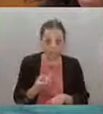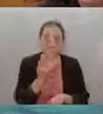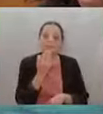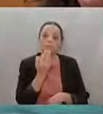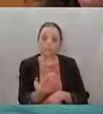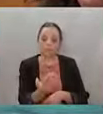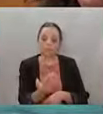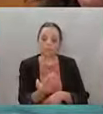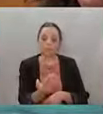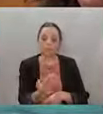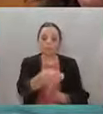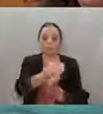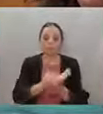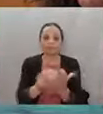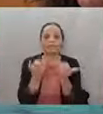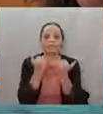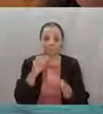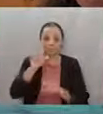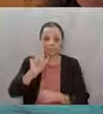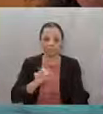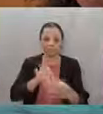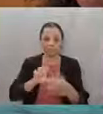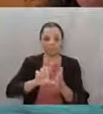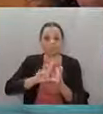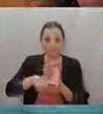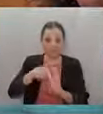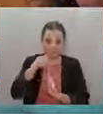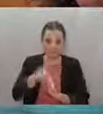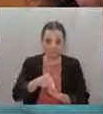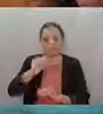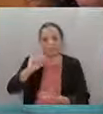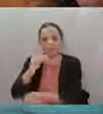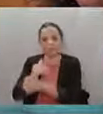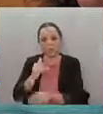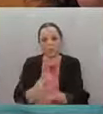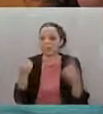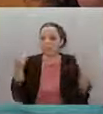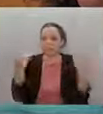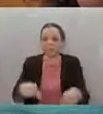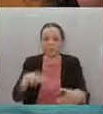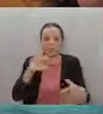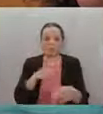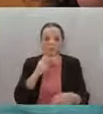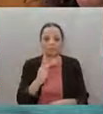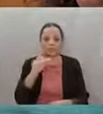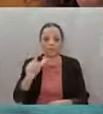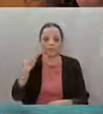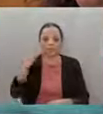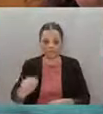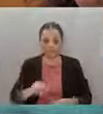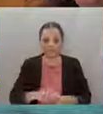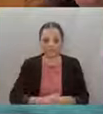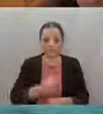por requerimento informação também sobre o projeto, esse e outros. Era apenas isto em relação à VLS. Está mais descansado,